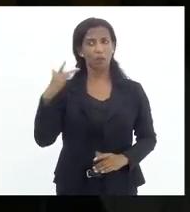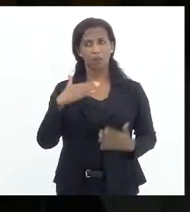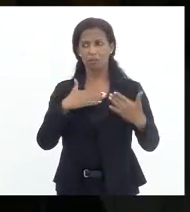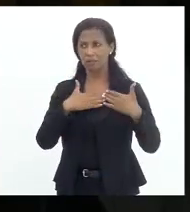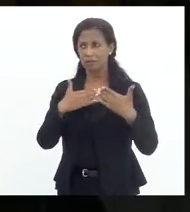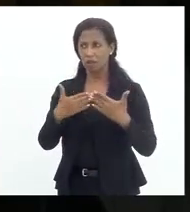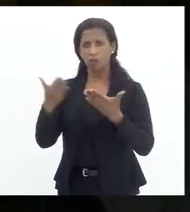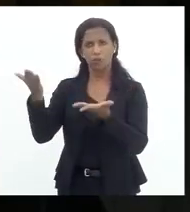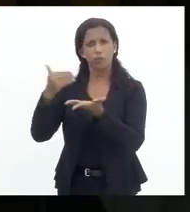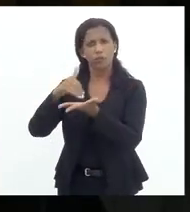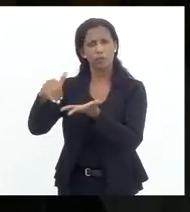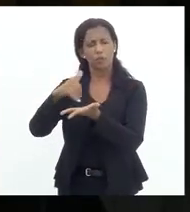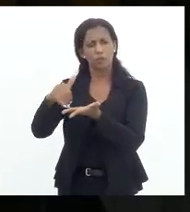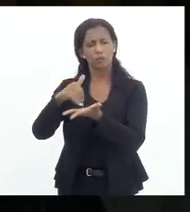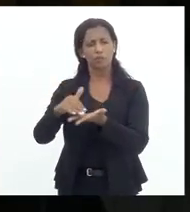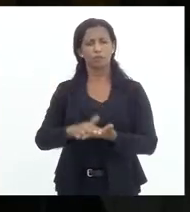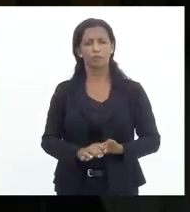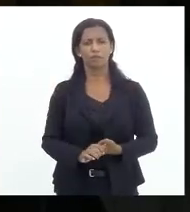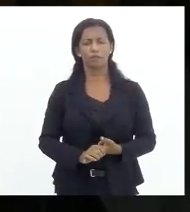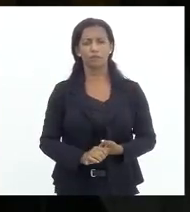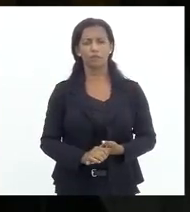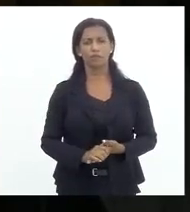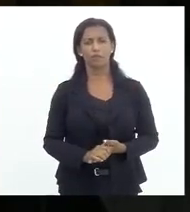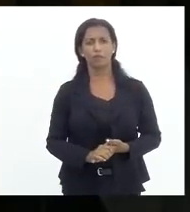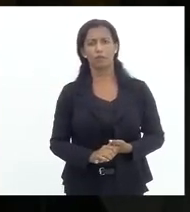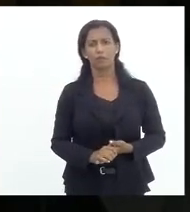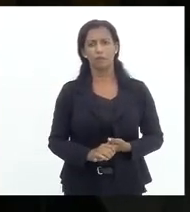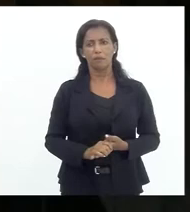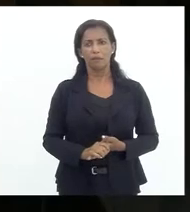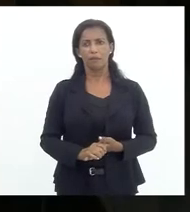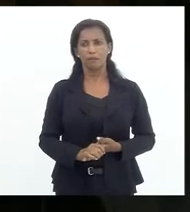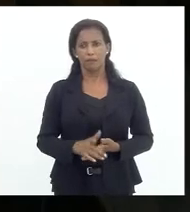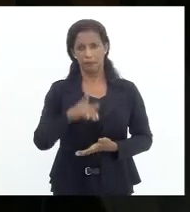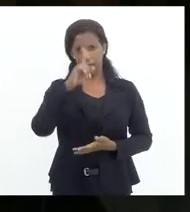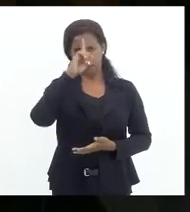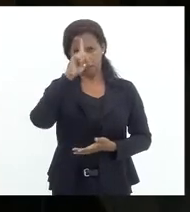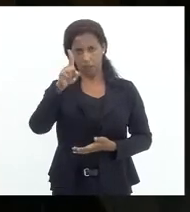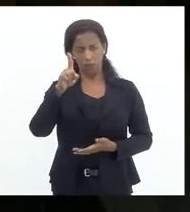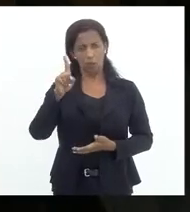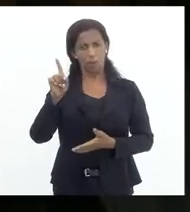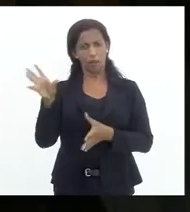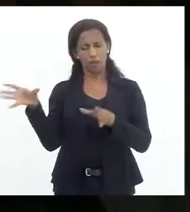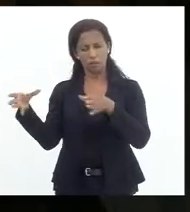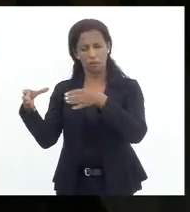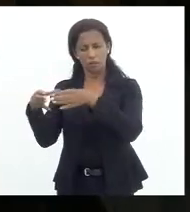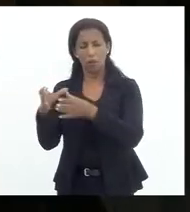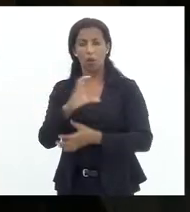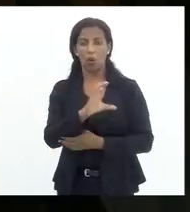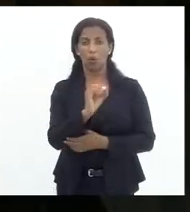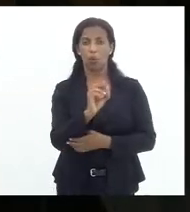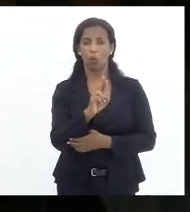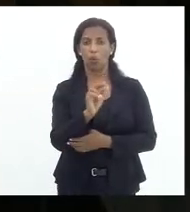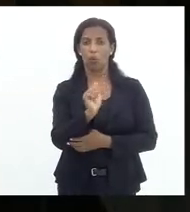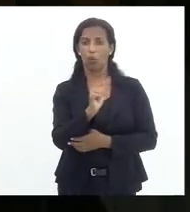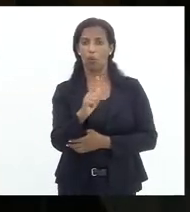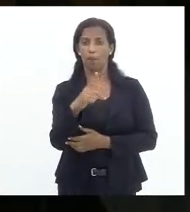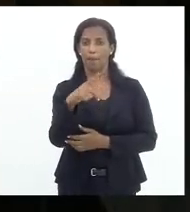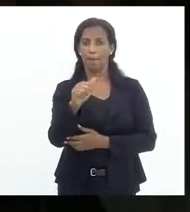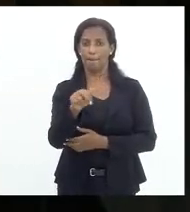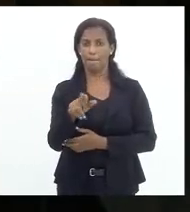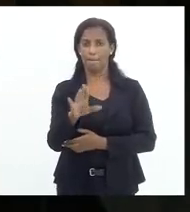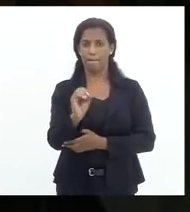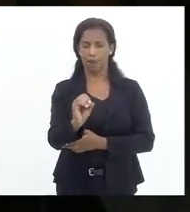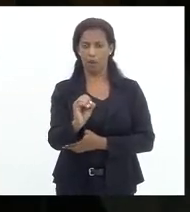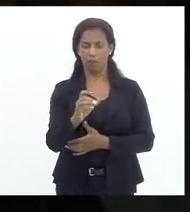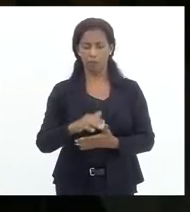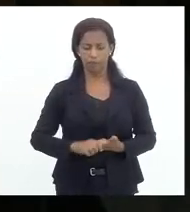secretário que comanda a pasta o Coronel Paulo Henrique eu